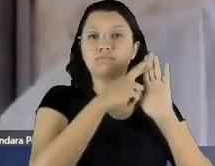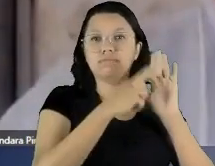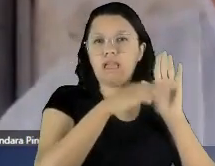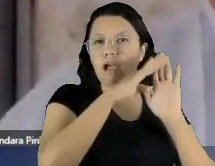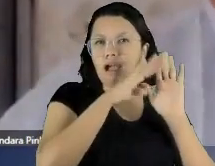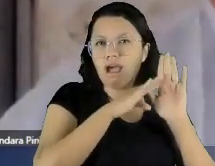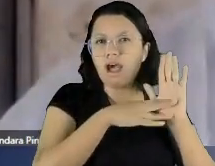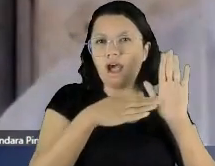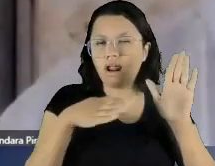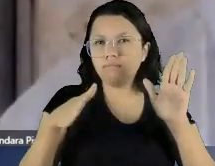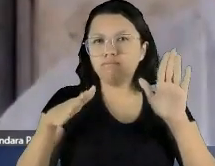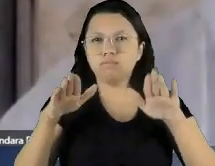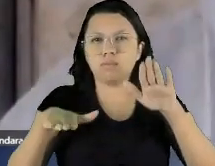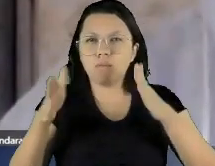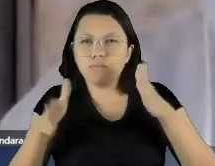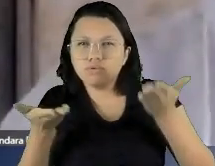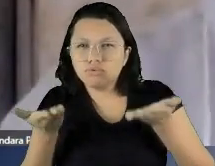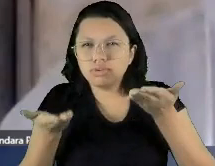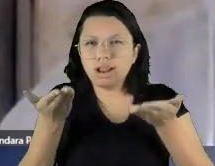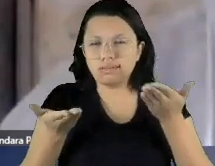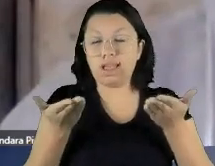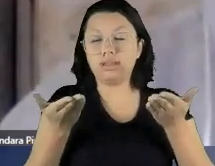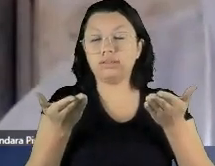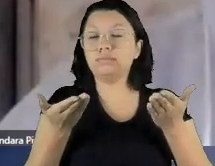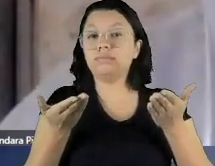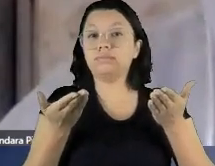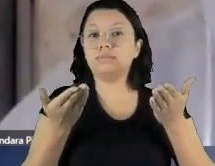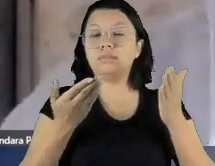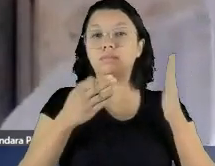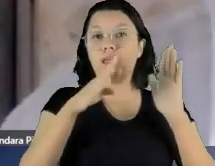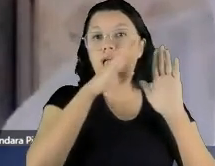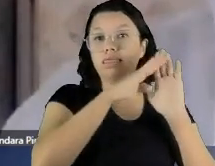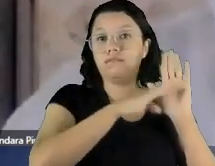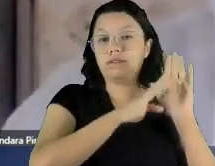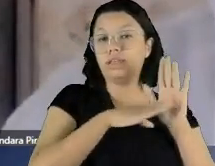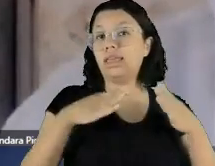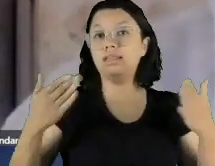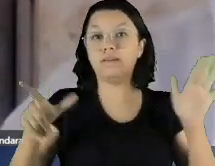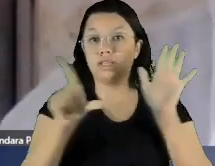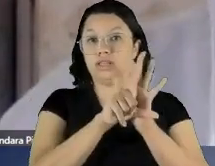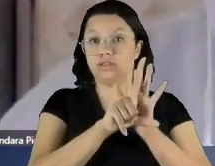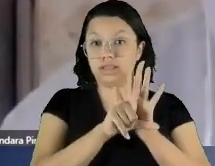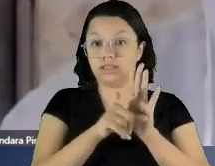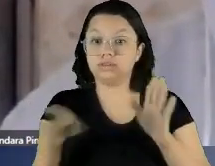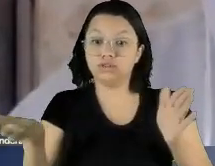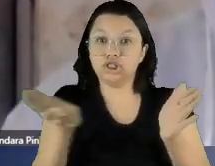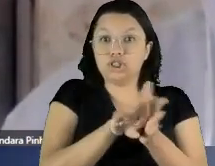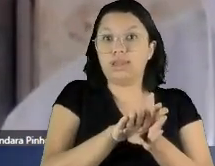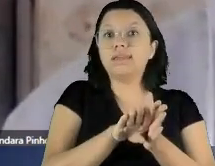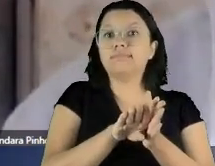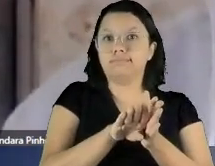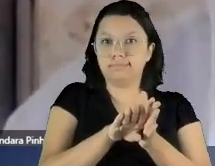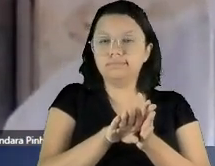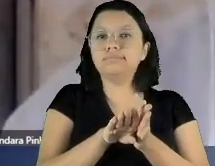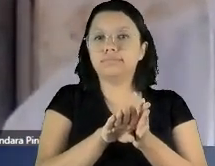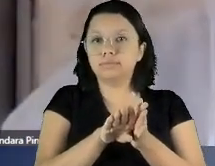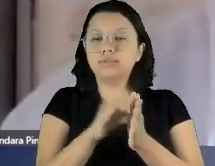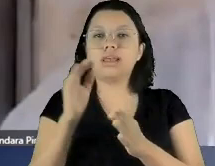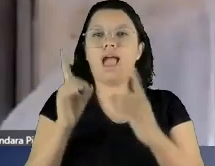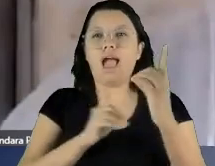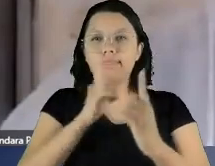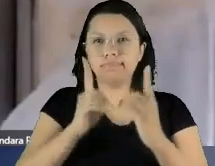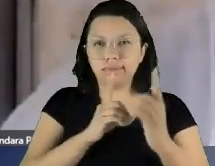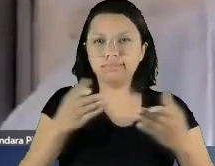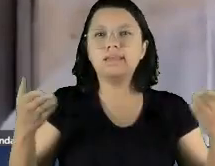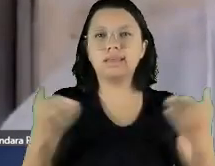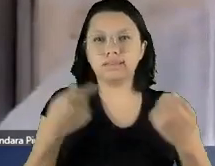Então, a legislação vem exatamente para cobrir essa lacuna que a gente tinha na sociedade enquanto operadoras e operadoras de